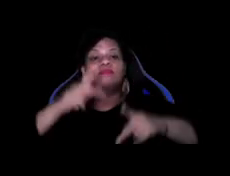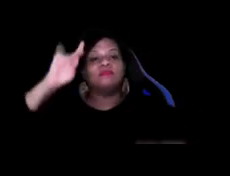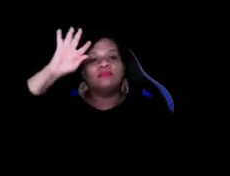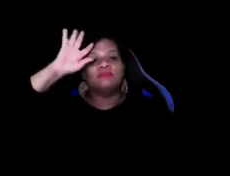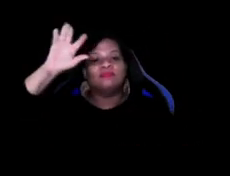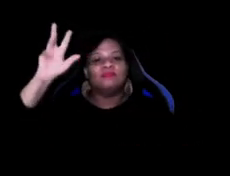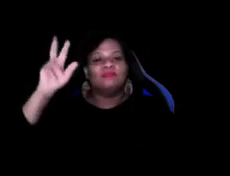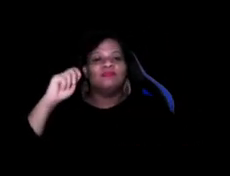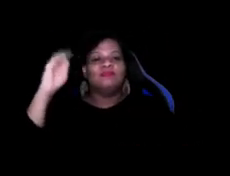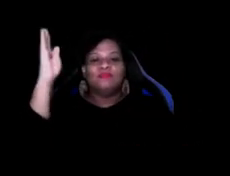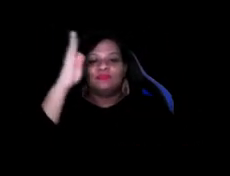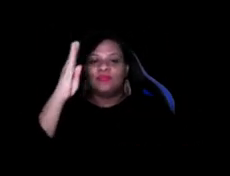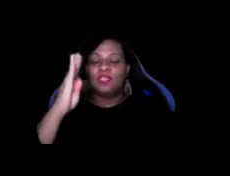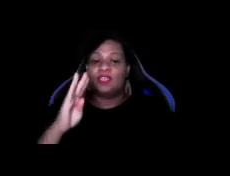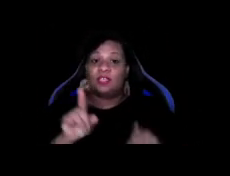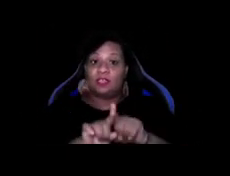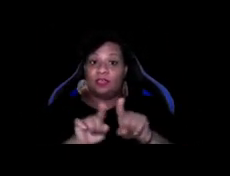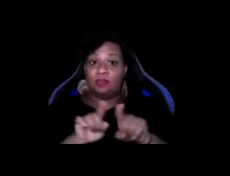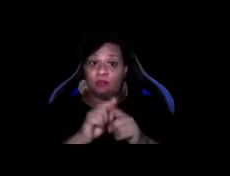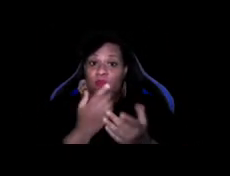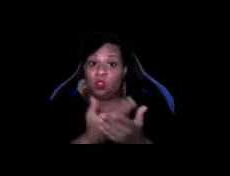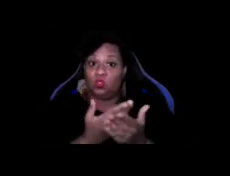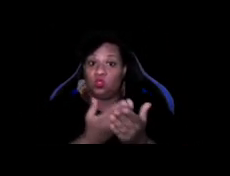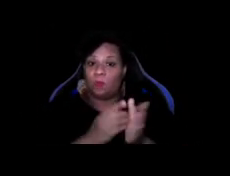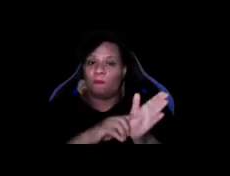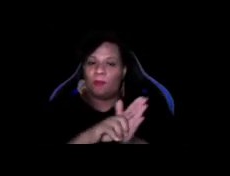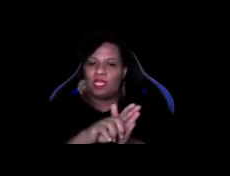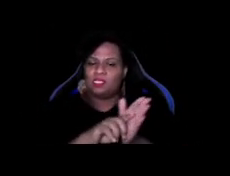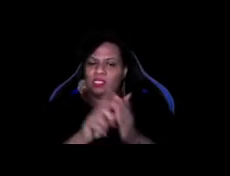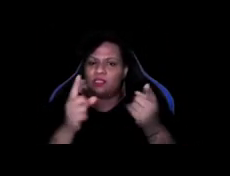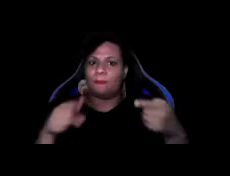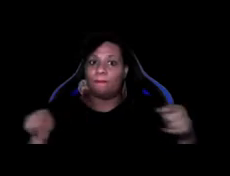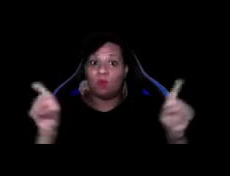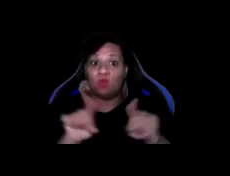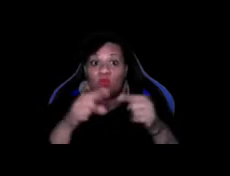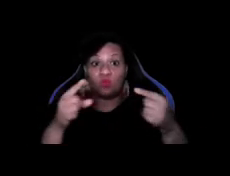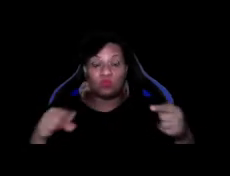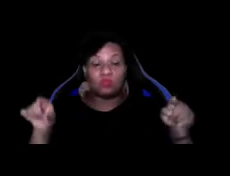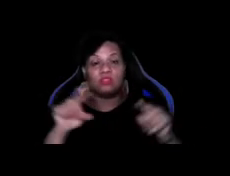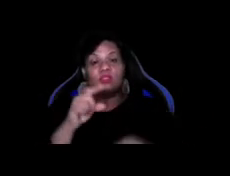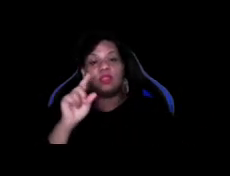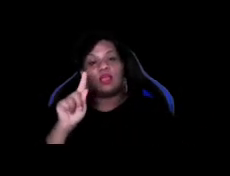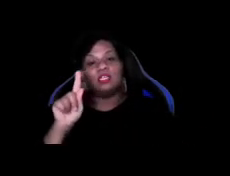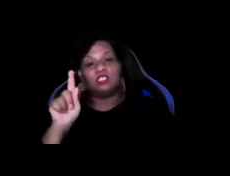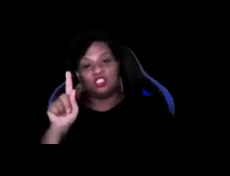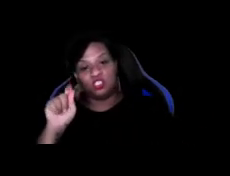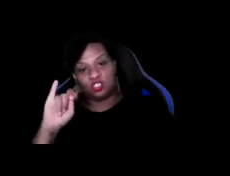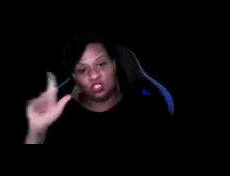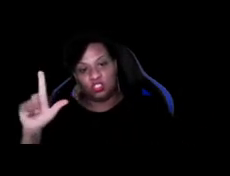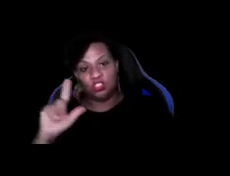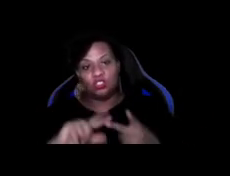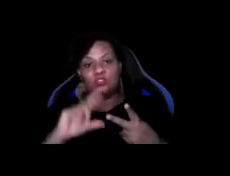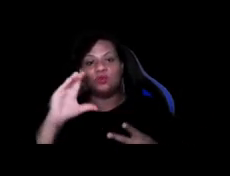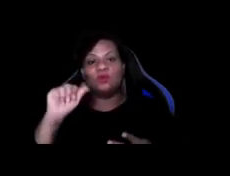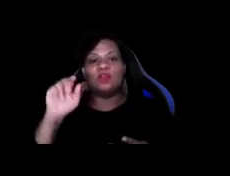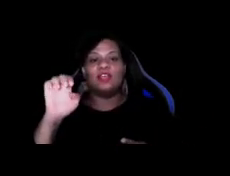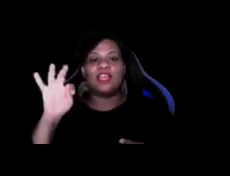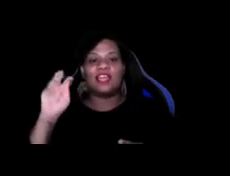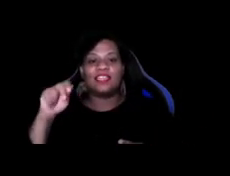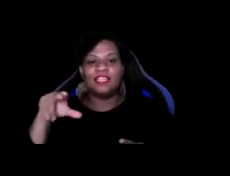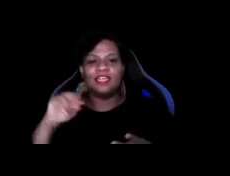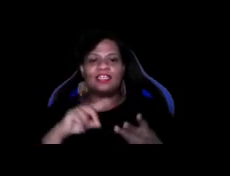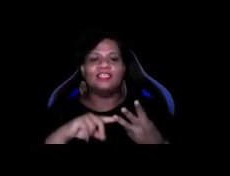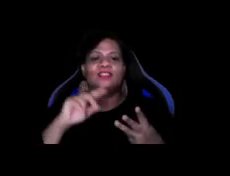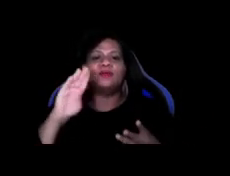também é musicista de grandes nomes da MPB, como Gilberto Gil, Caetano Veloso, Maria Bethânia, Gal Costa e Marisa